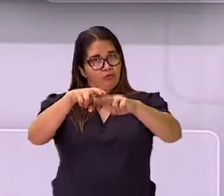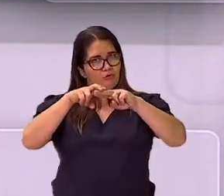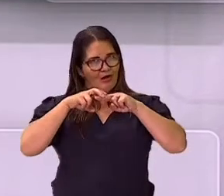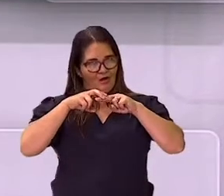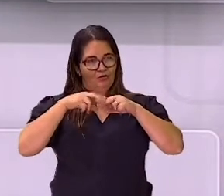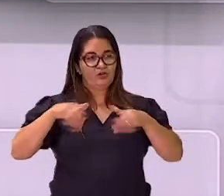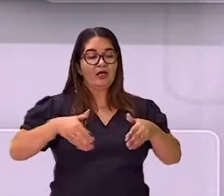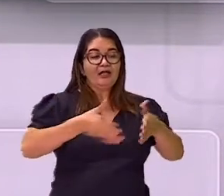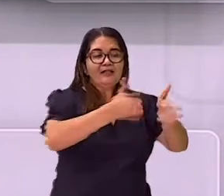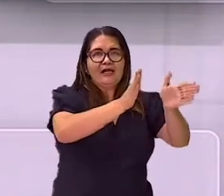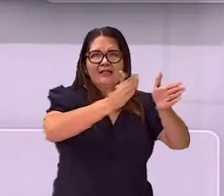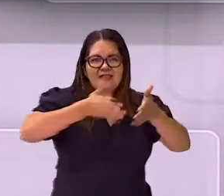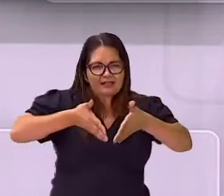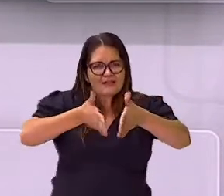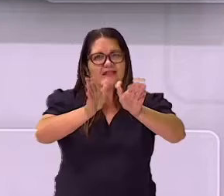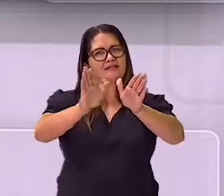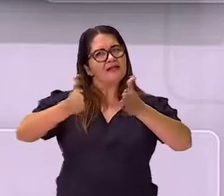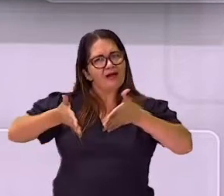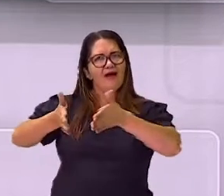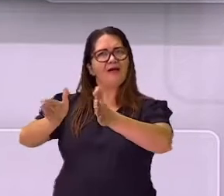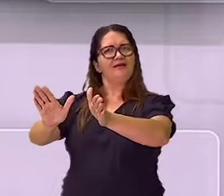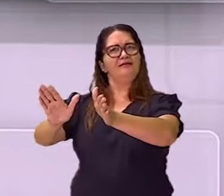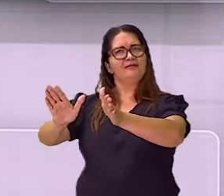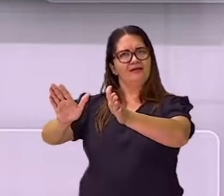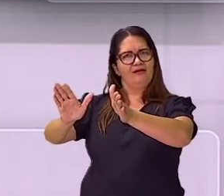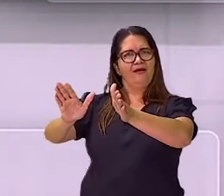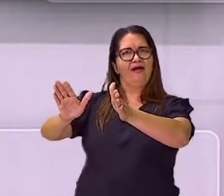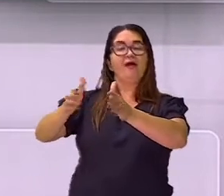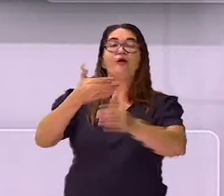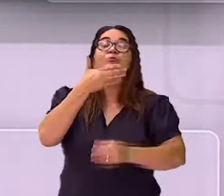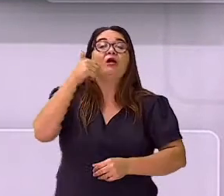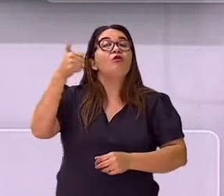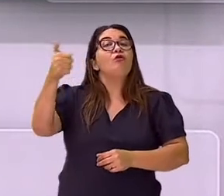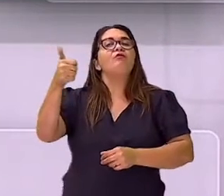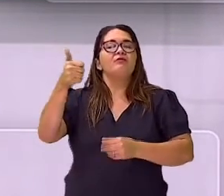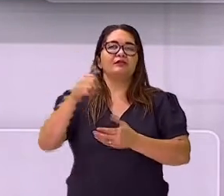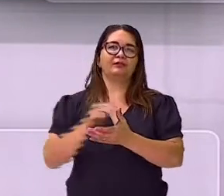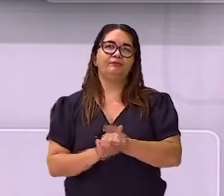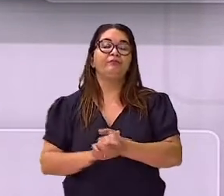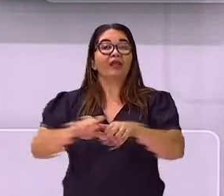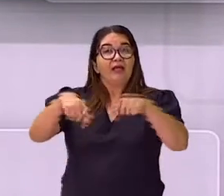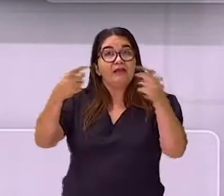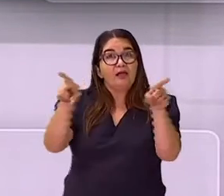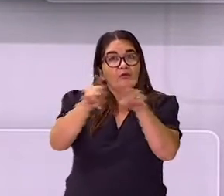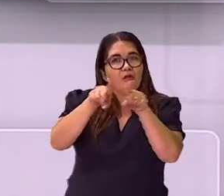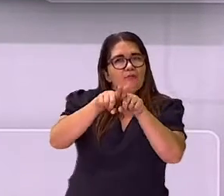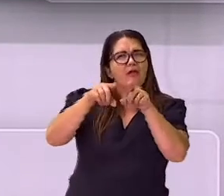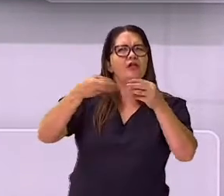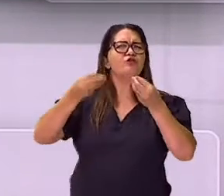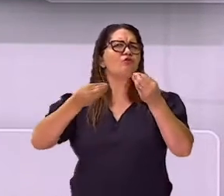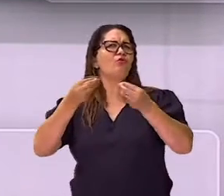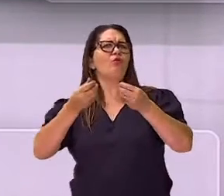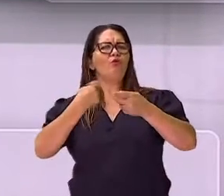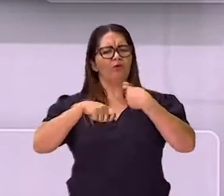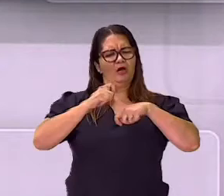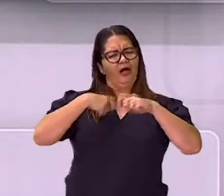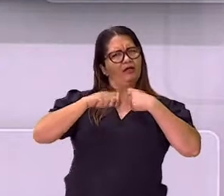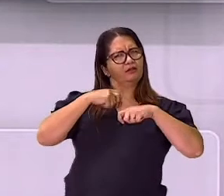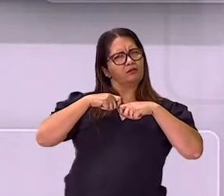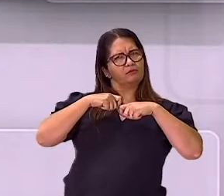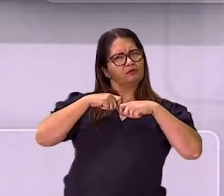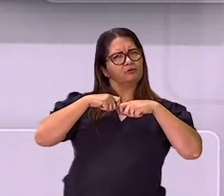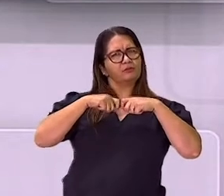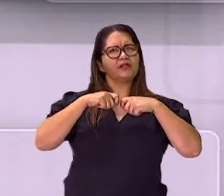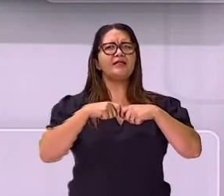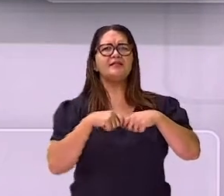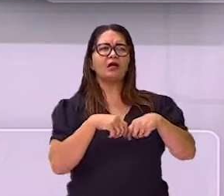exata de tudo o que acontecia dentro do seu reinado, do seu território. A forma de administração dos persas